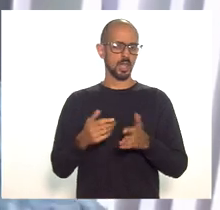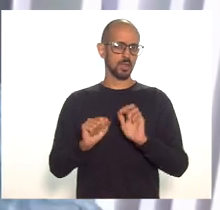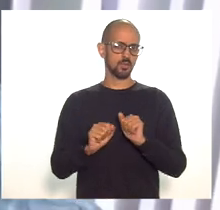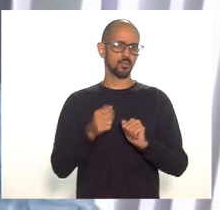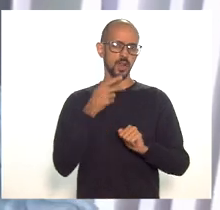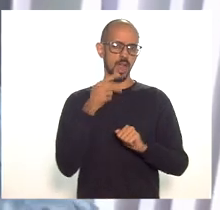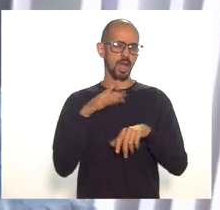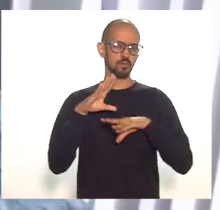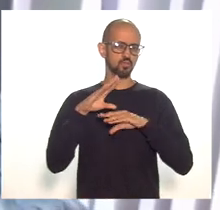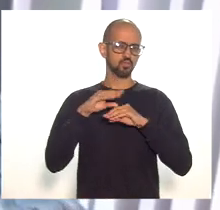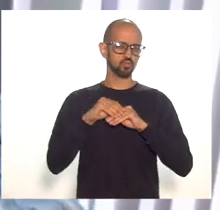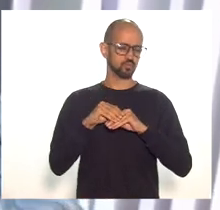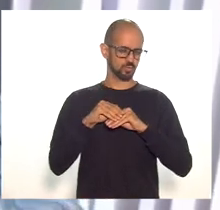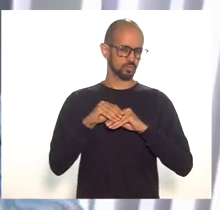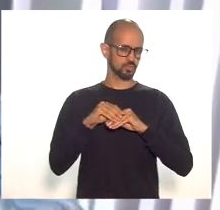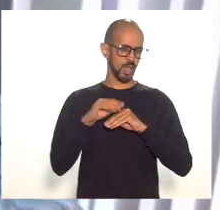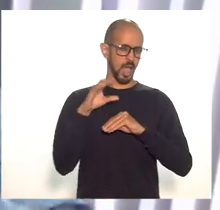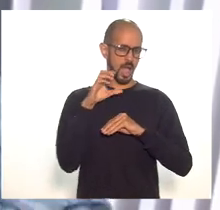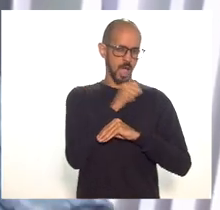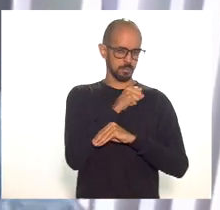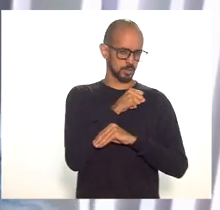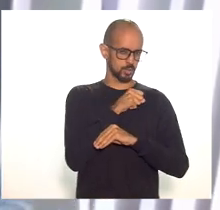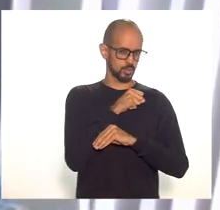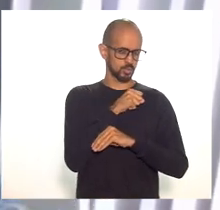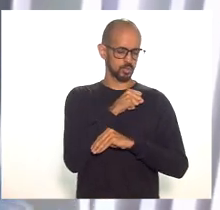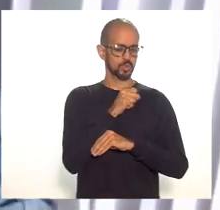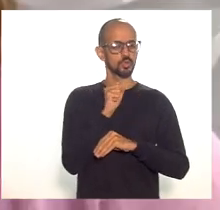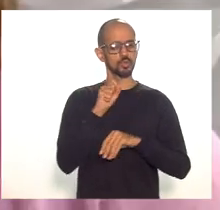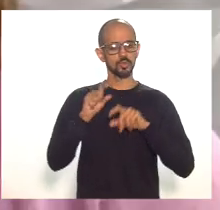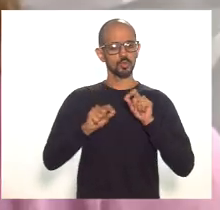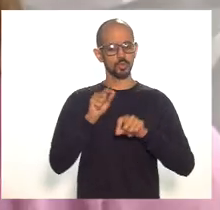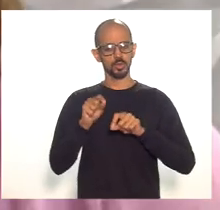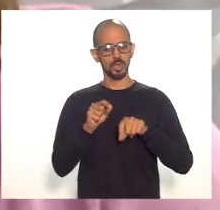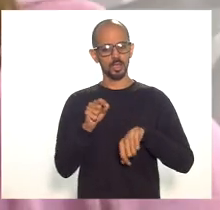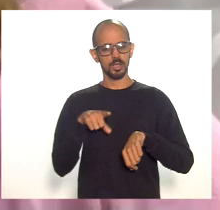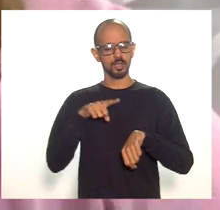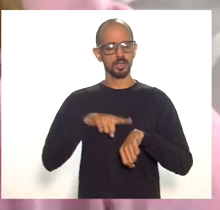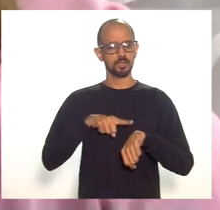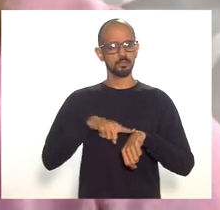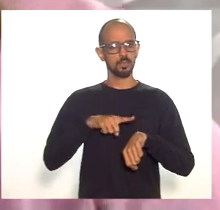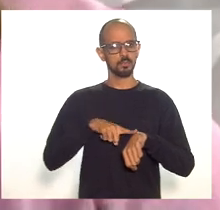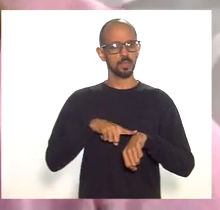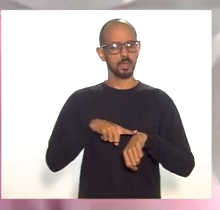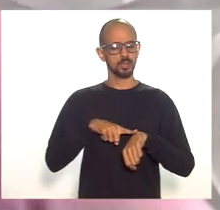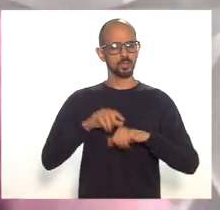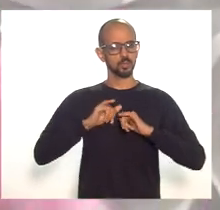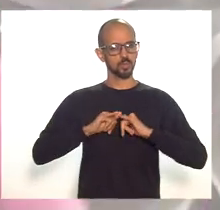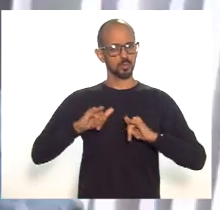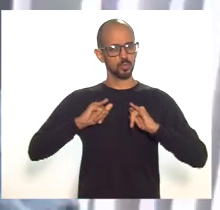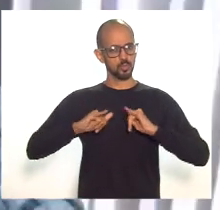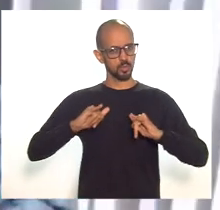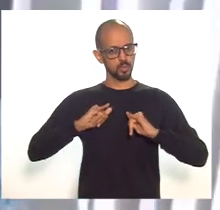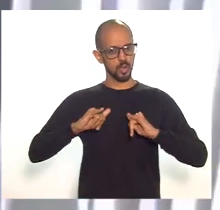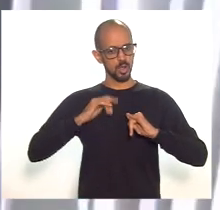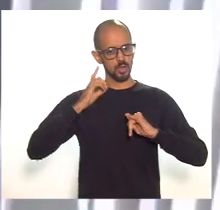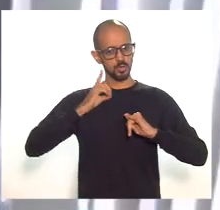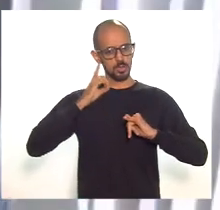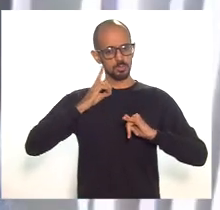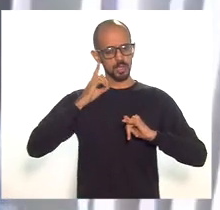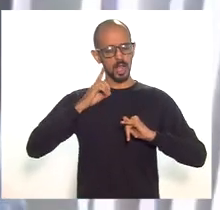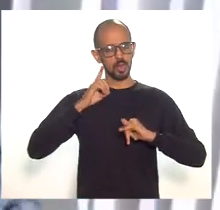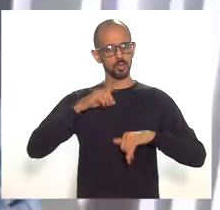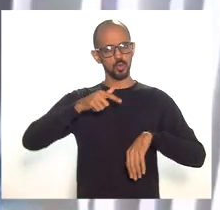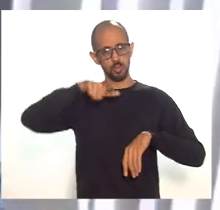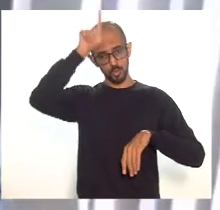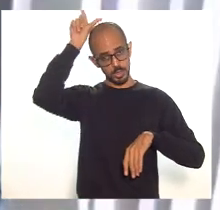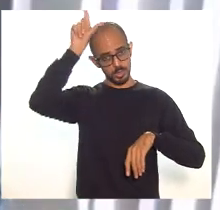muito breves que, de certa maneira, agora ecoam o que disse o deputado Luiz Paulo e o que disse Vossa